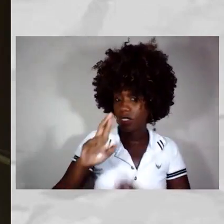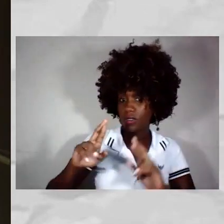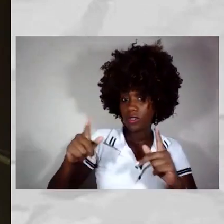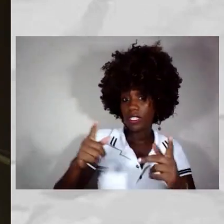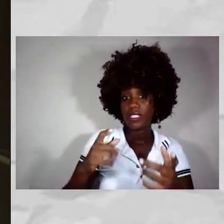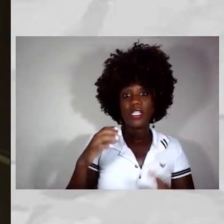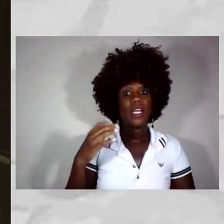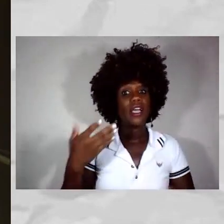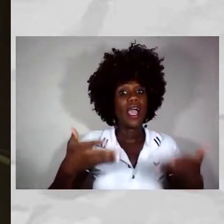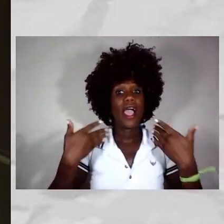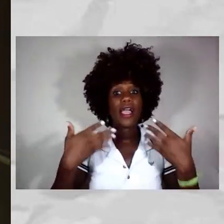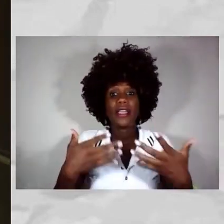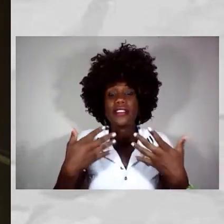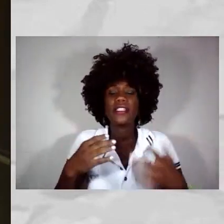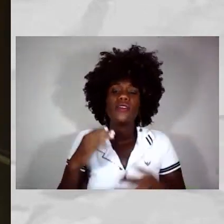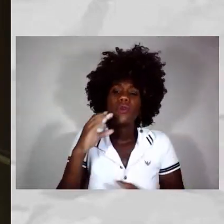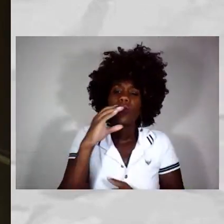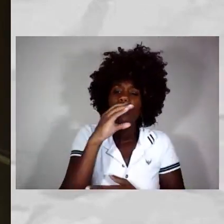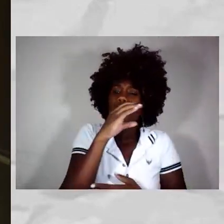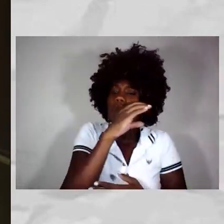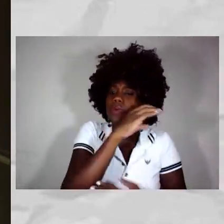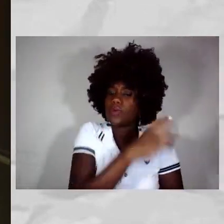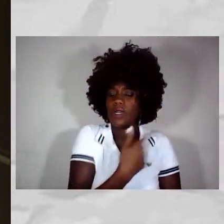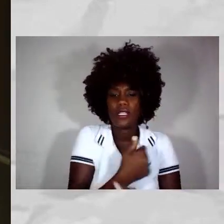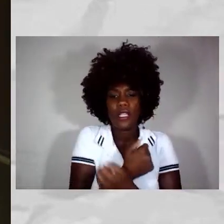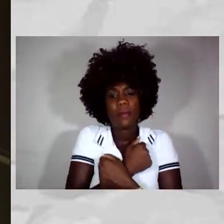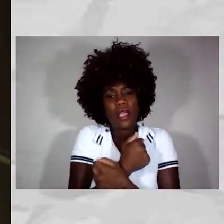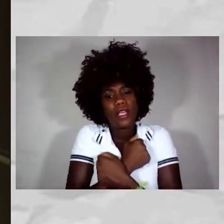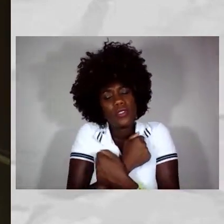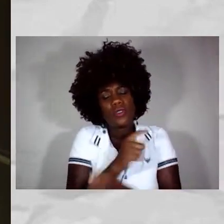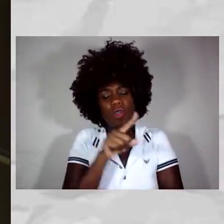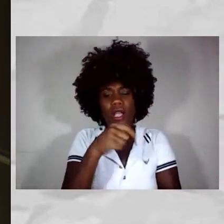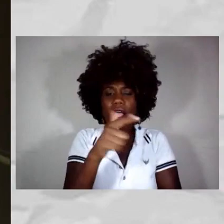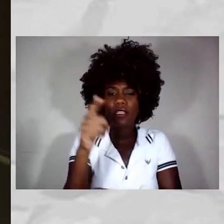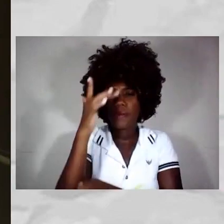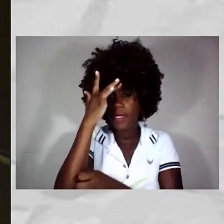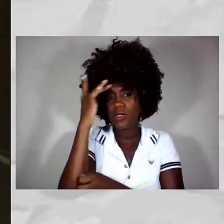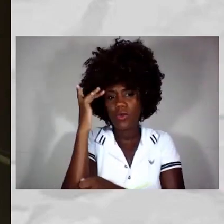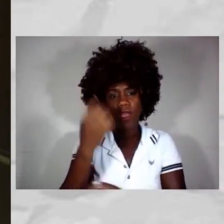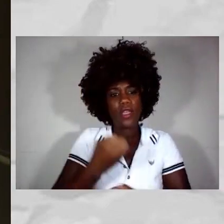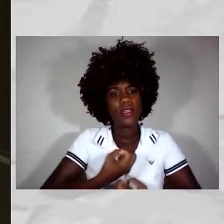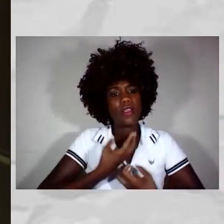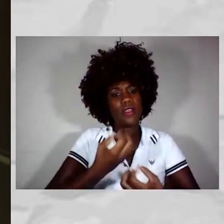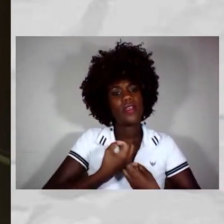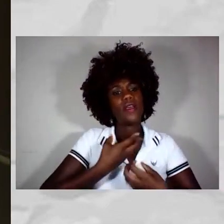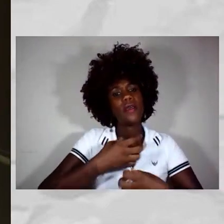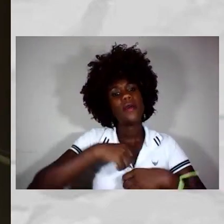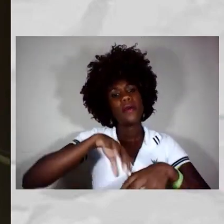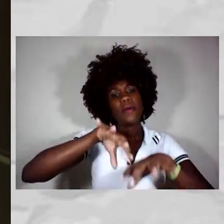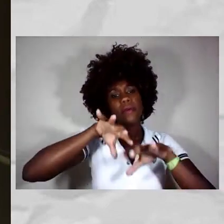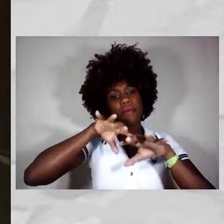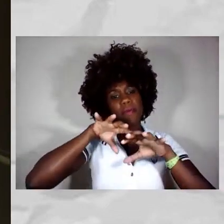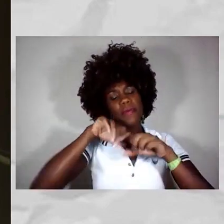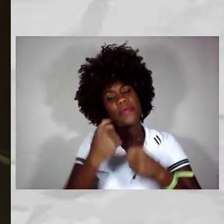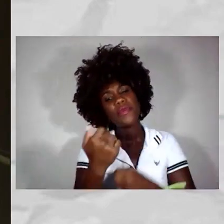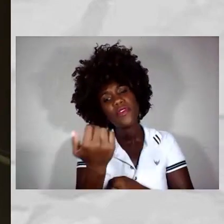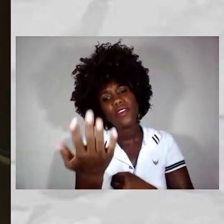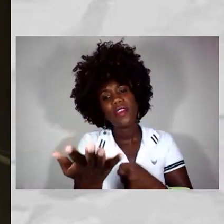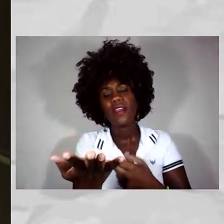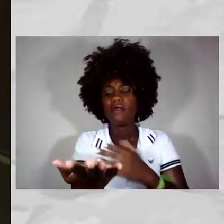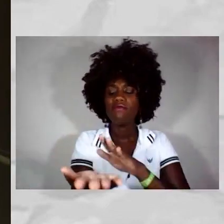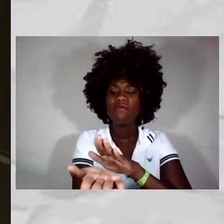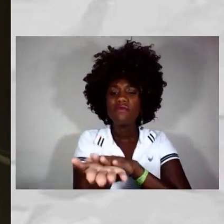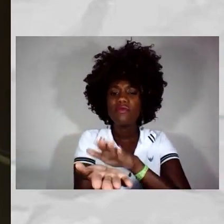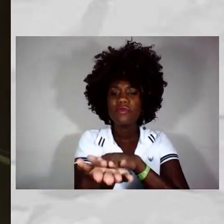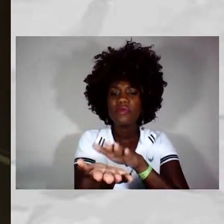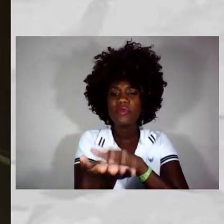cada braço conforme o coração sente. E noutro verso docente, beber na fonte da alma, virando a mão para que a palma recolha a sabedoria,